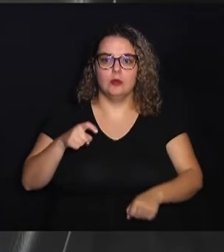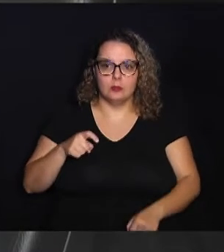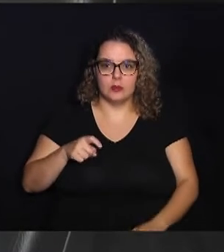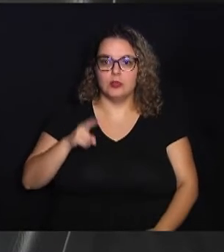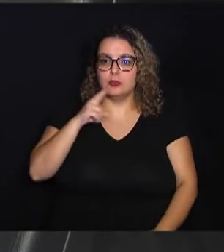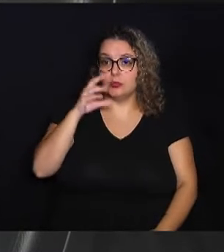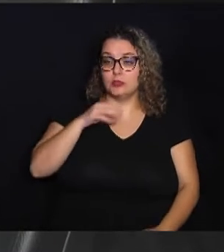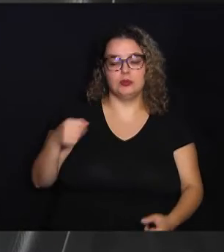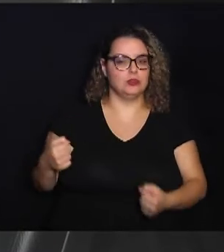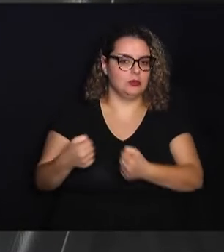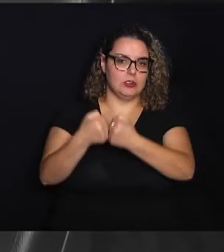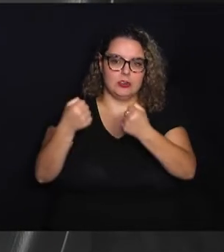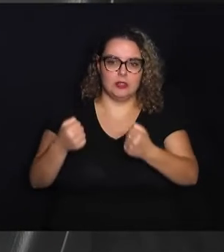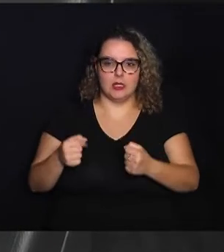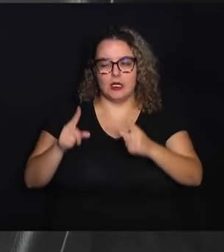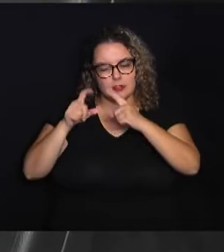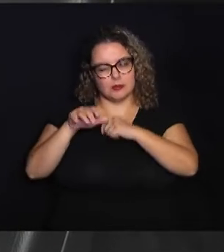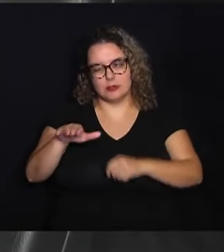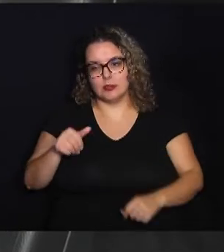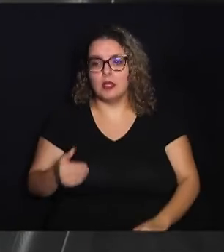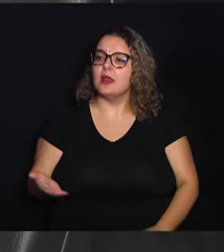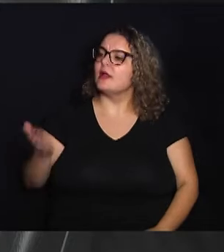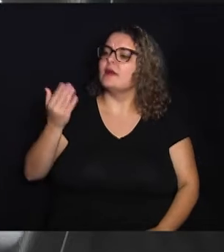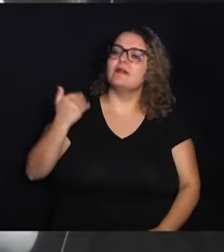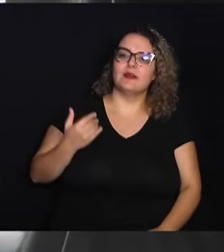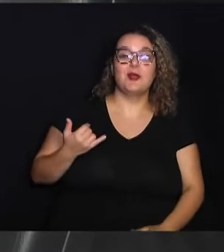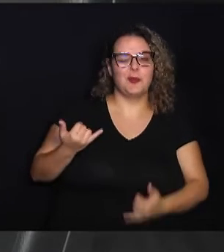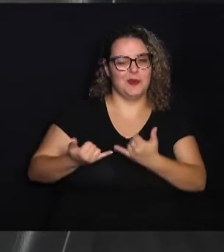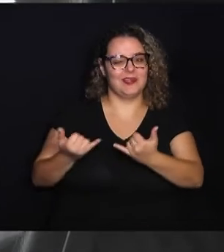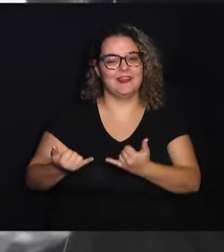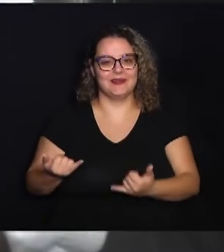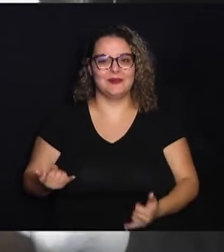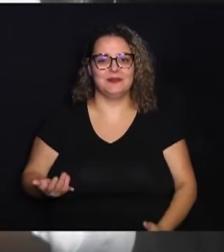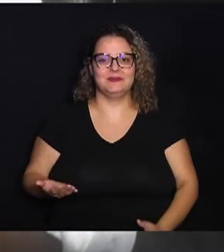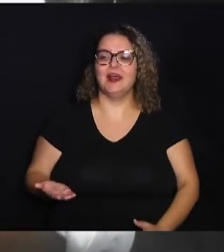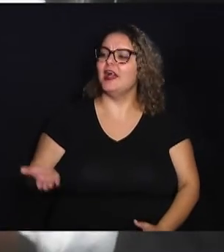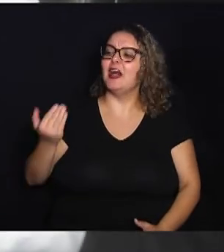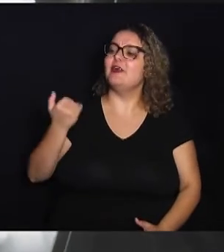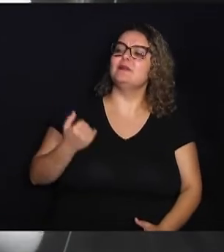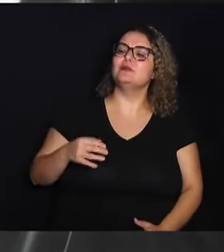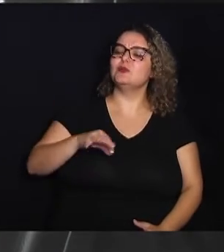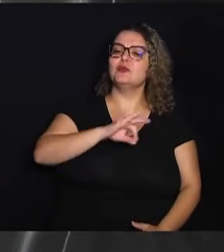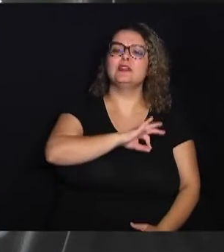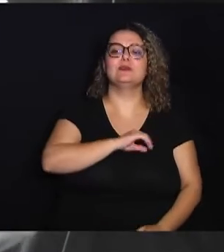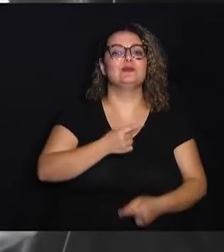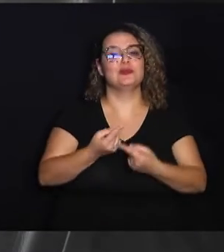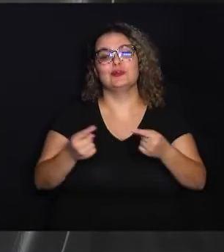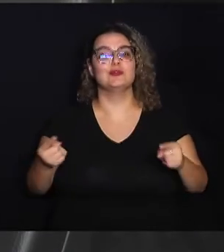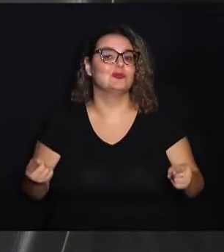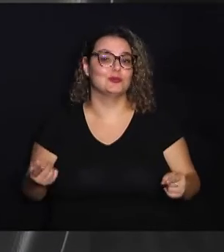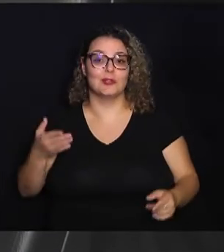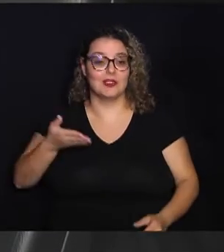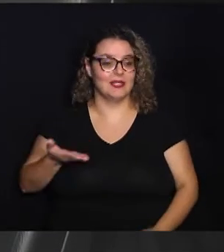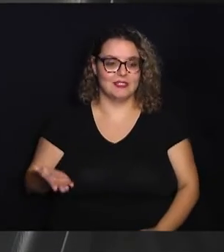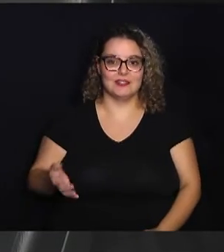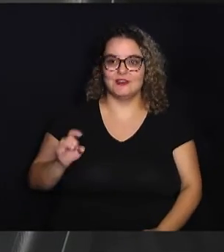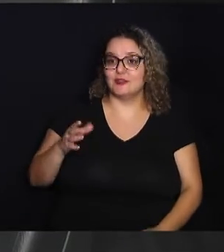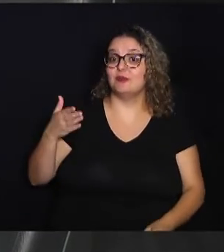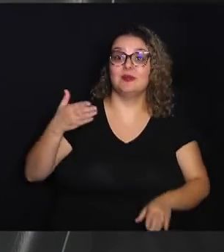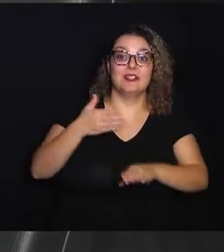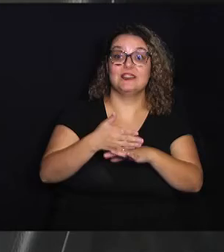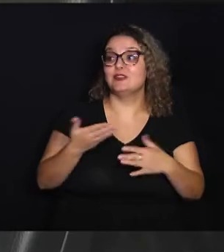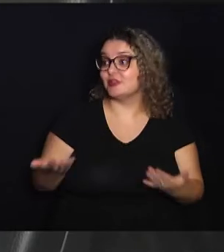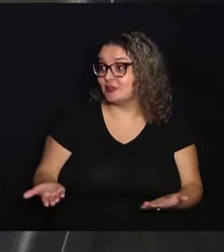de conflito. Sim. É difícil ser chamado assim, não, vamos, eu brinco, a gente brinca, né? Ah, vamos chamar um policial para um churrasco aqui, só para ele